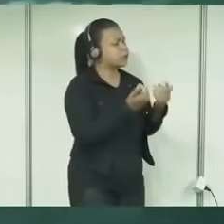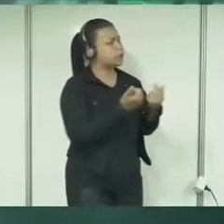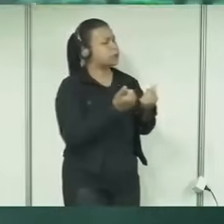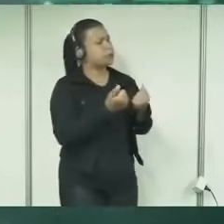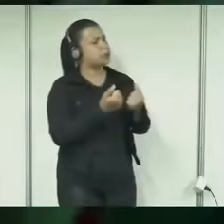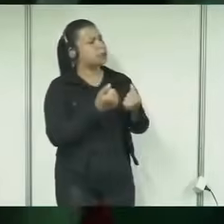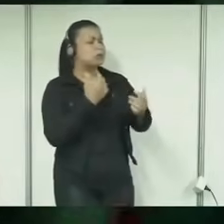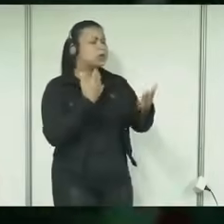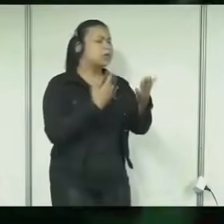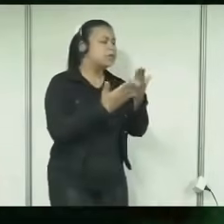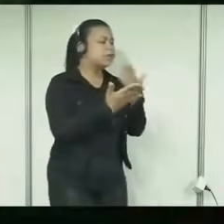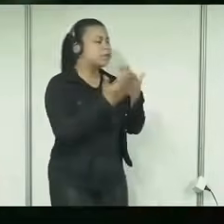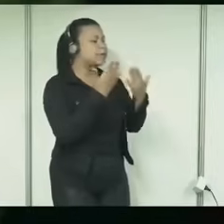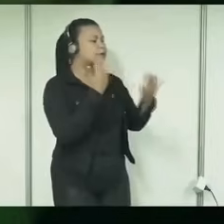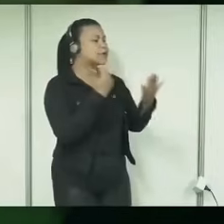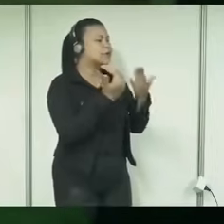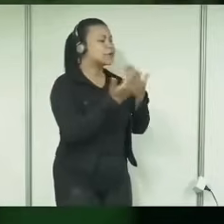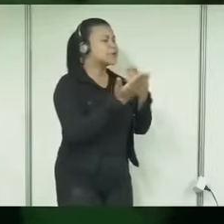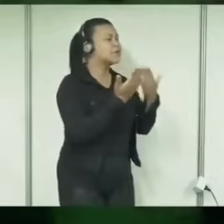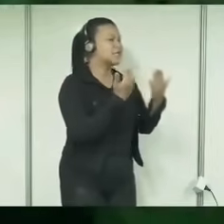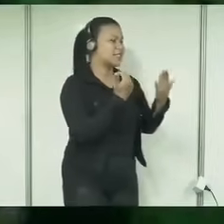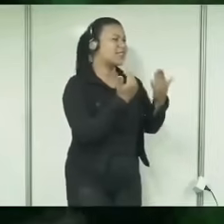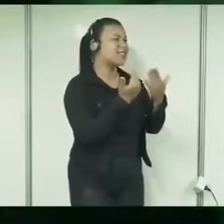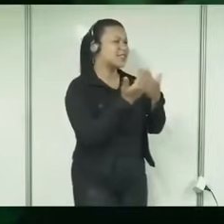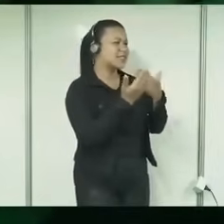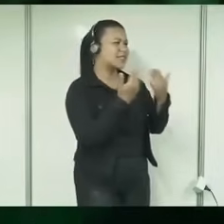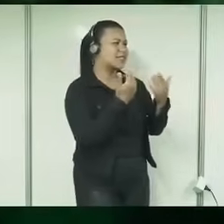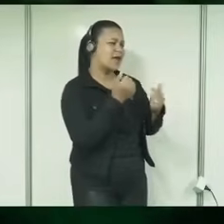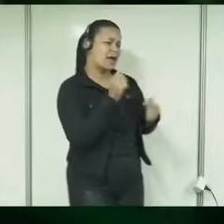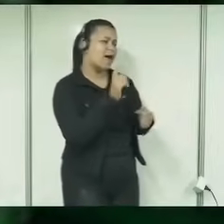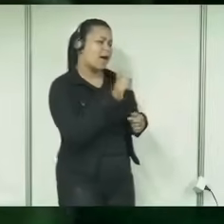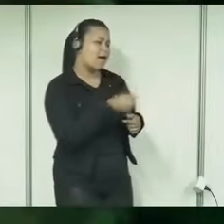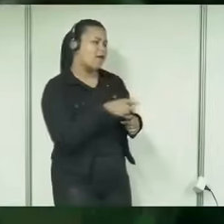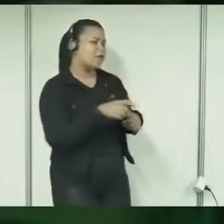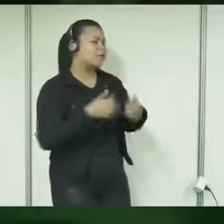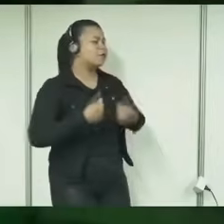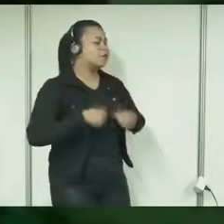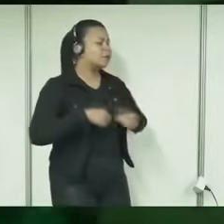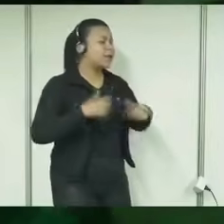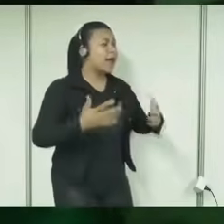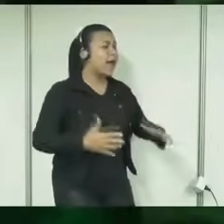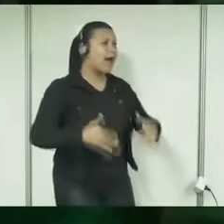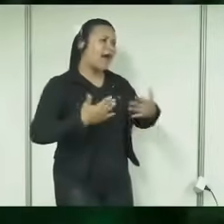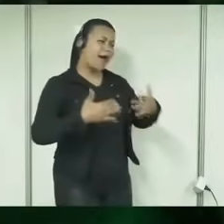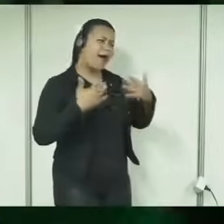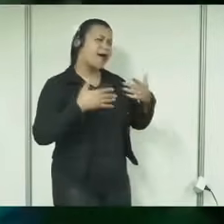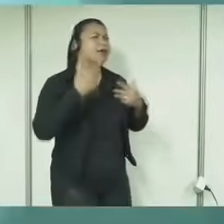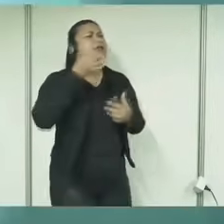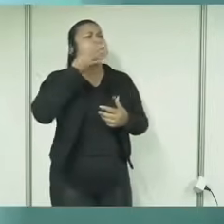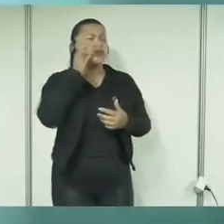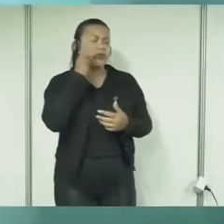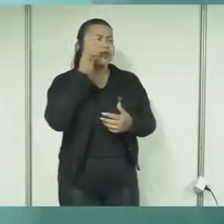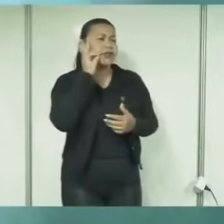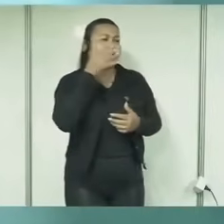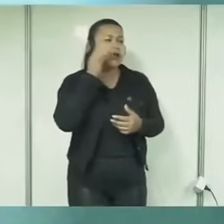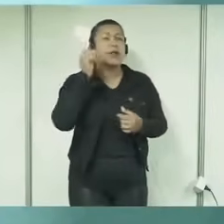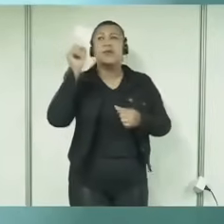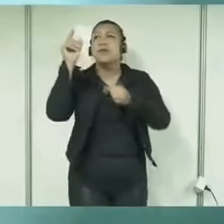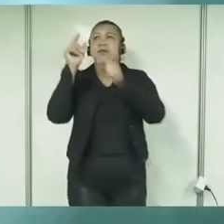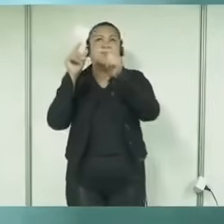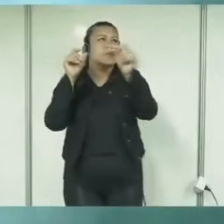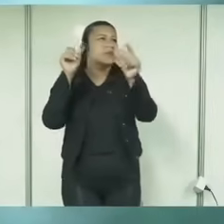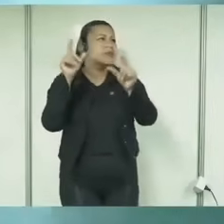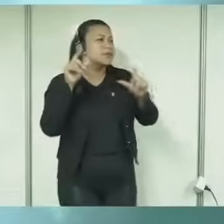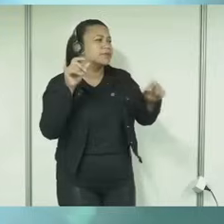Vamos conversar pra te alegrar. Tem até vagalumes. Tem dia